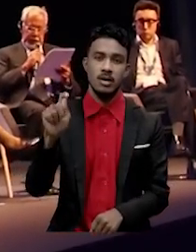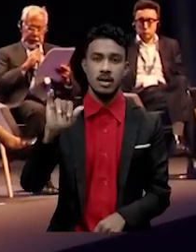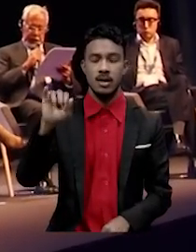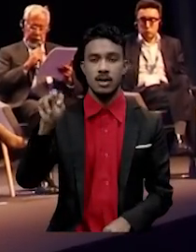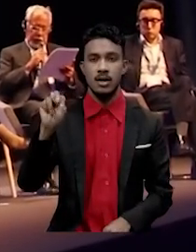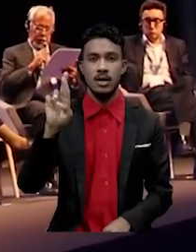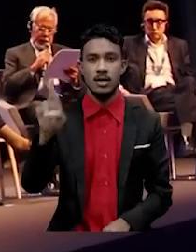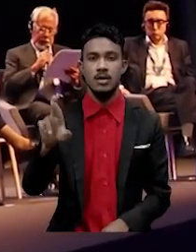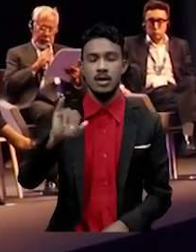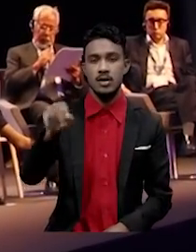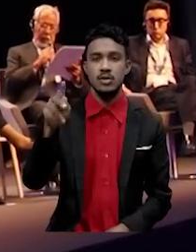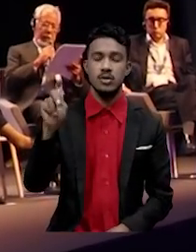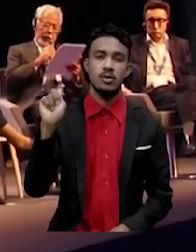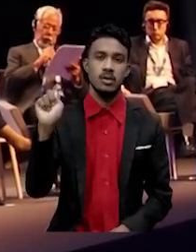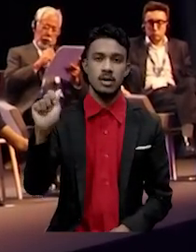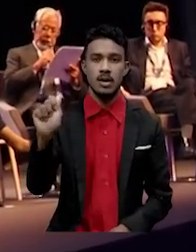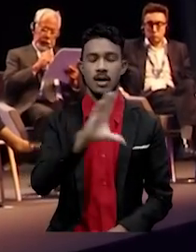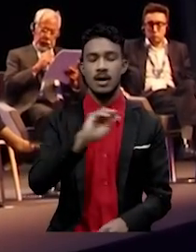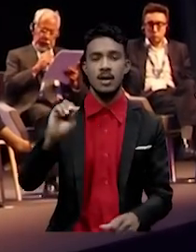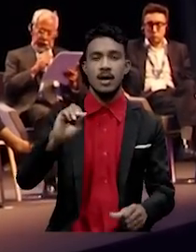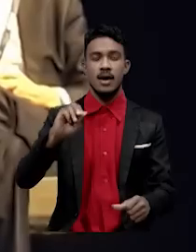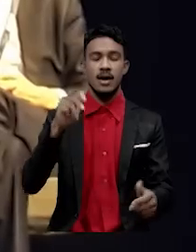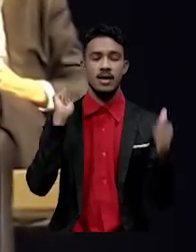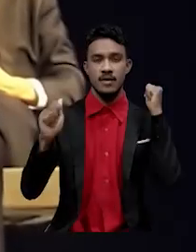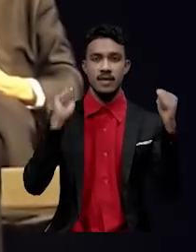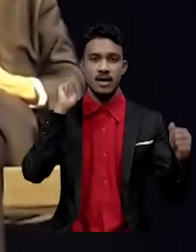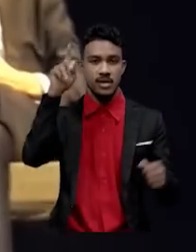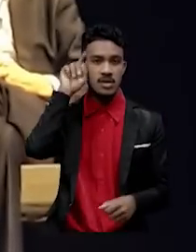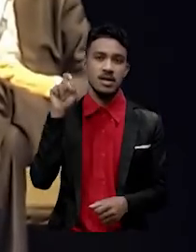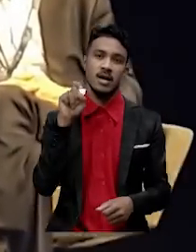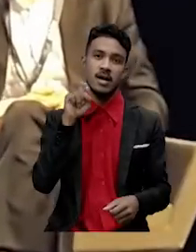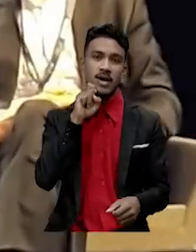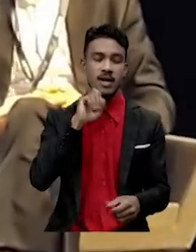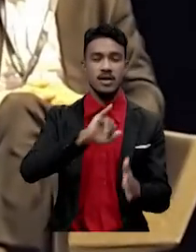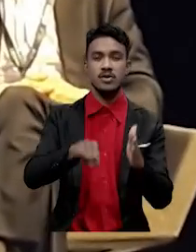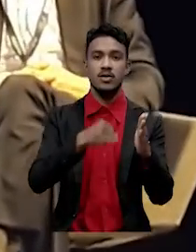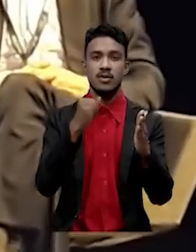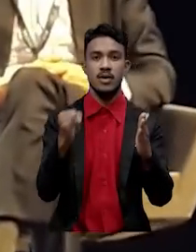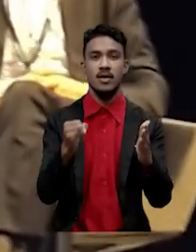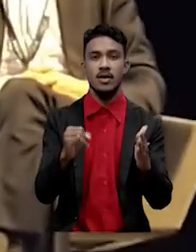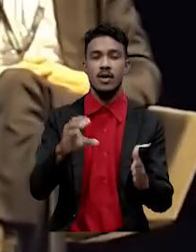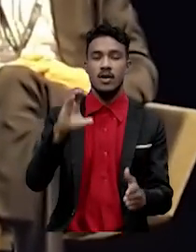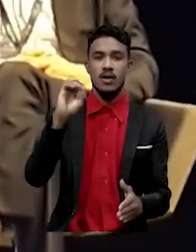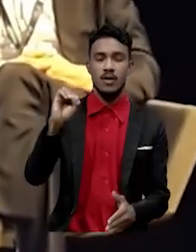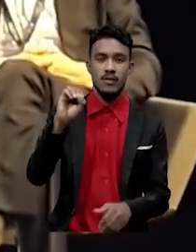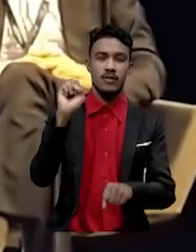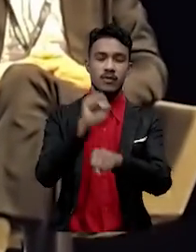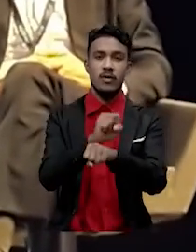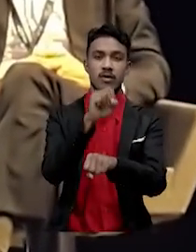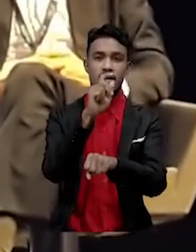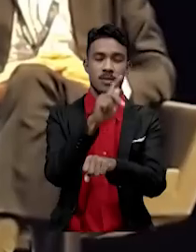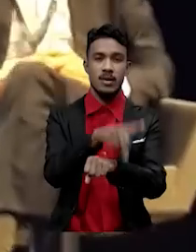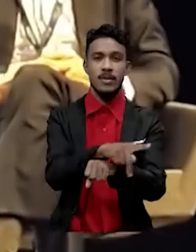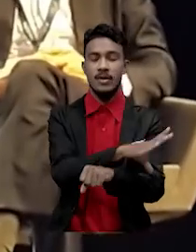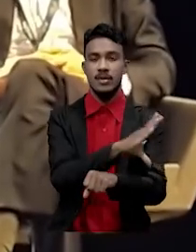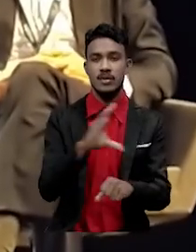Urpilainen. Soro mutune no dar parte da atividade de Xanana Guzmão Unian, durante a jornada Fórum Loro Desenvolvimento União Europeia, Rion Rua Ruanu